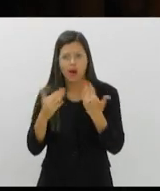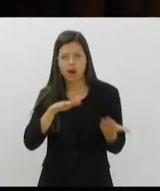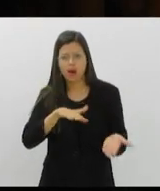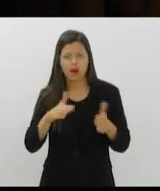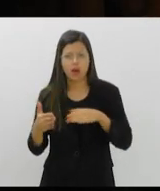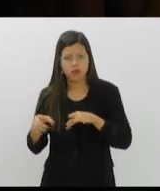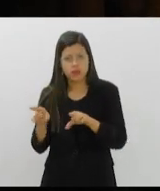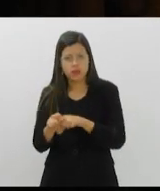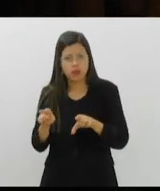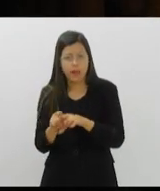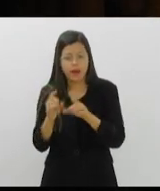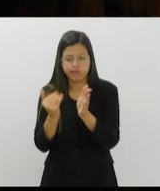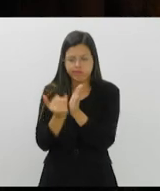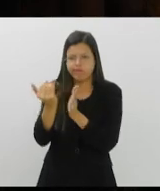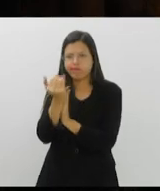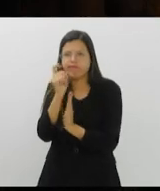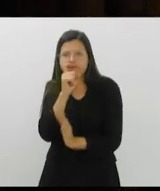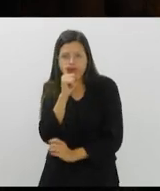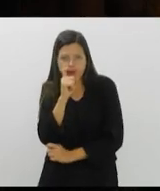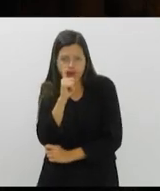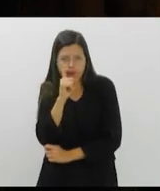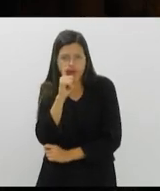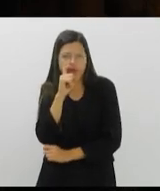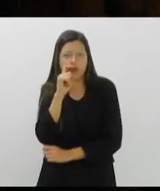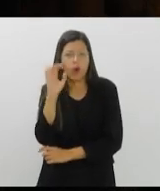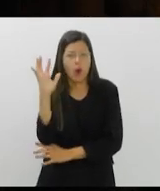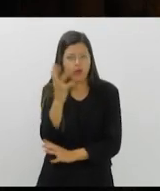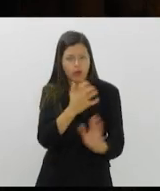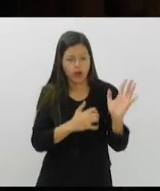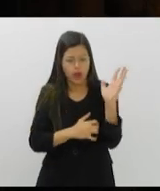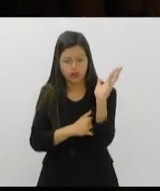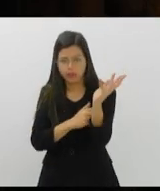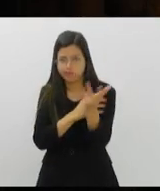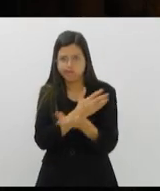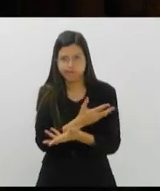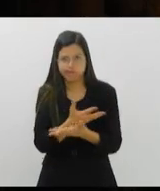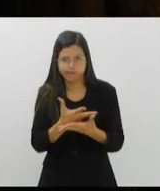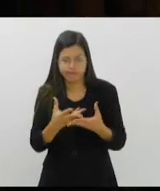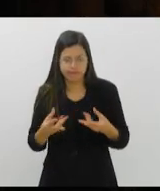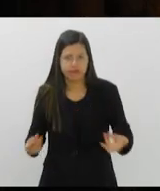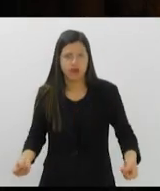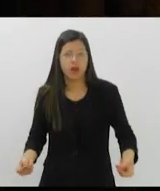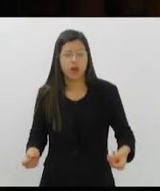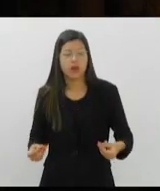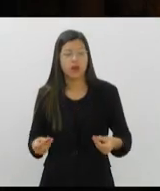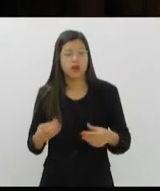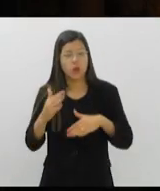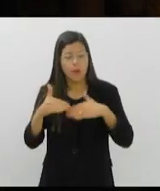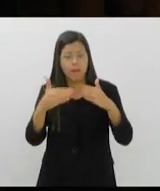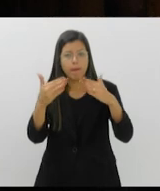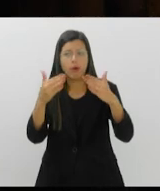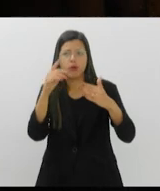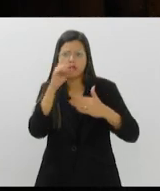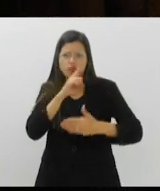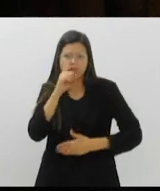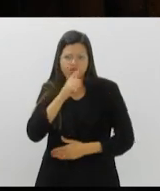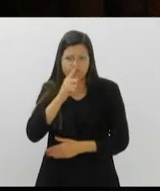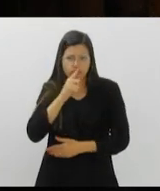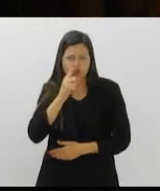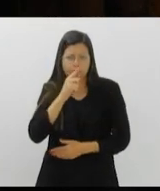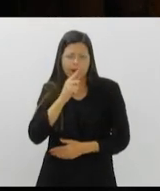a desertificação das florestas e um processo cada vez maior de vulnerabilidade da